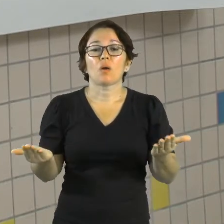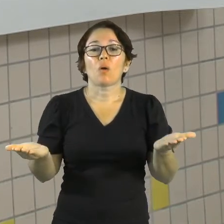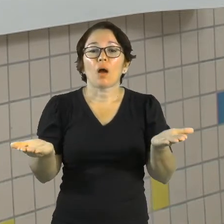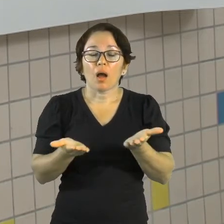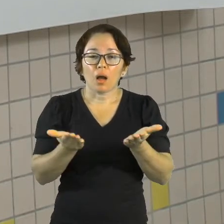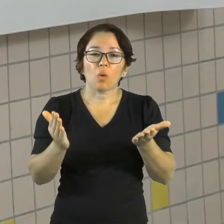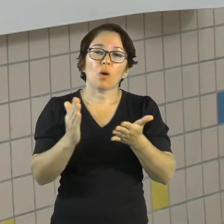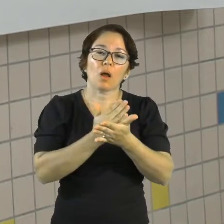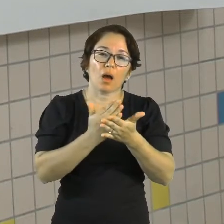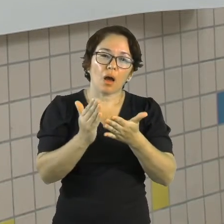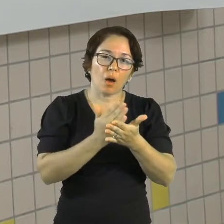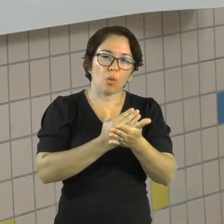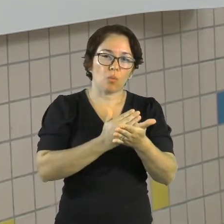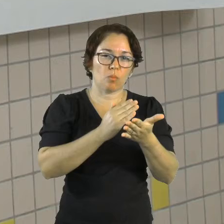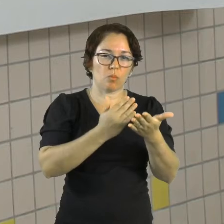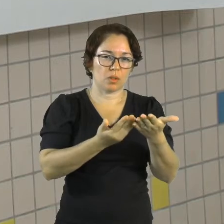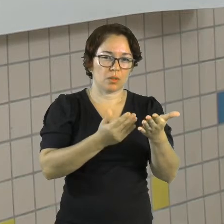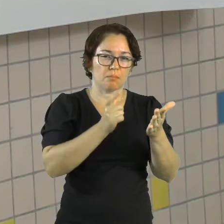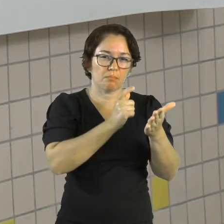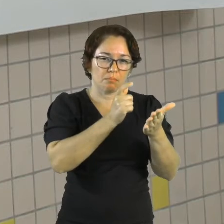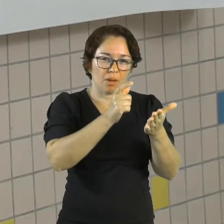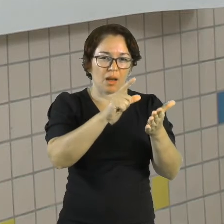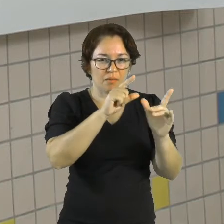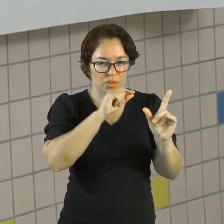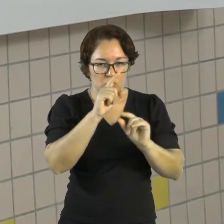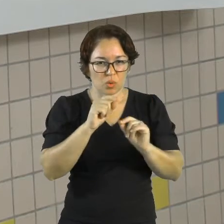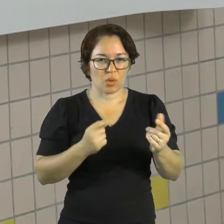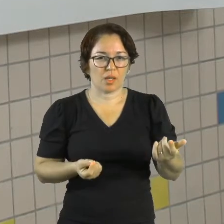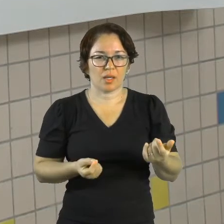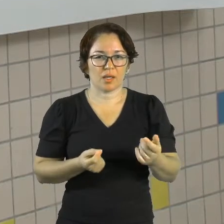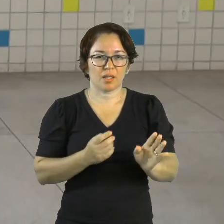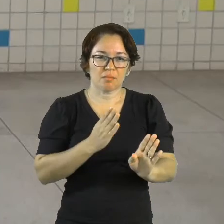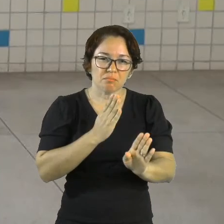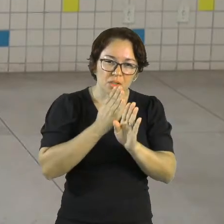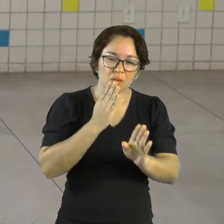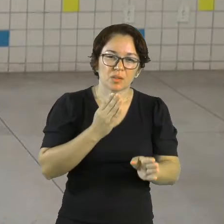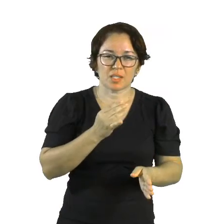sílaba tônica, quantidade de sílabas que tem nas palavras. Vamos lá?